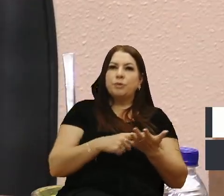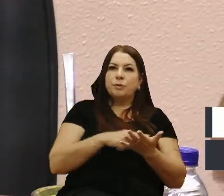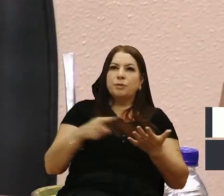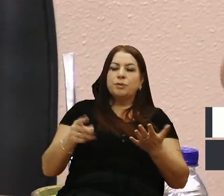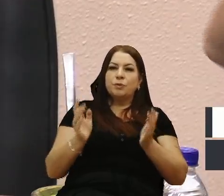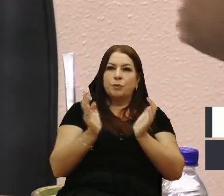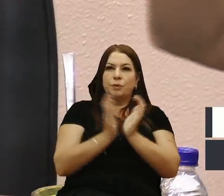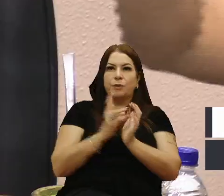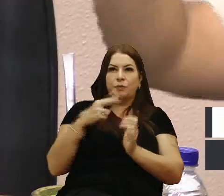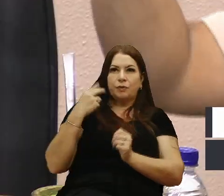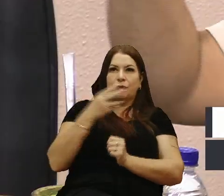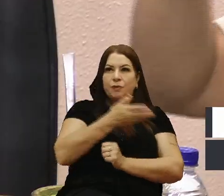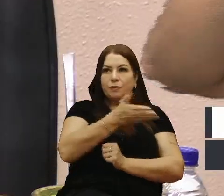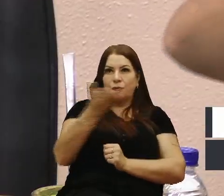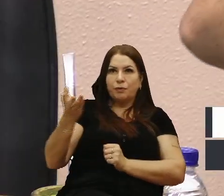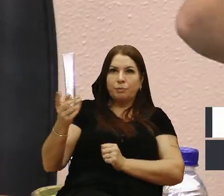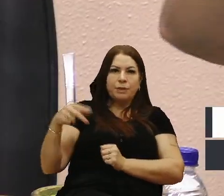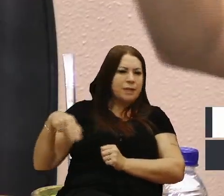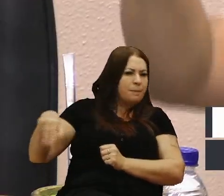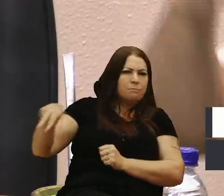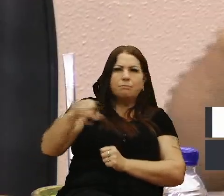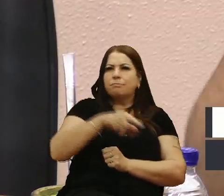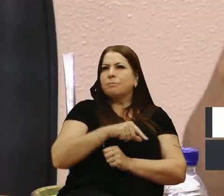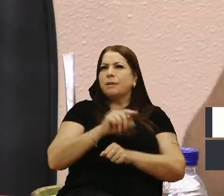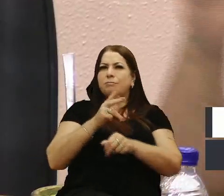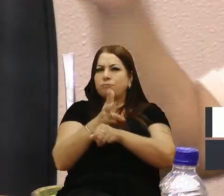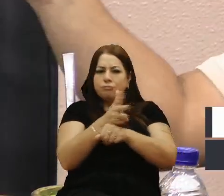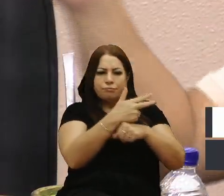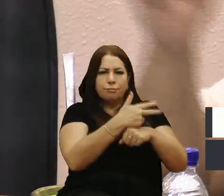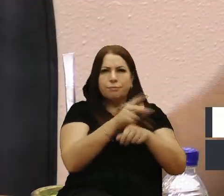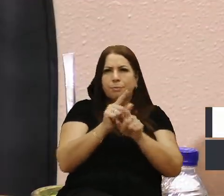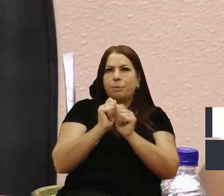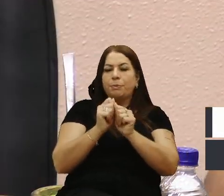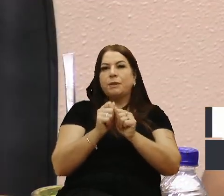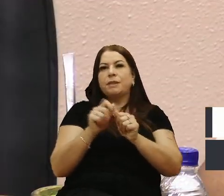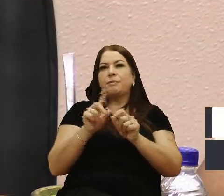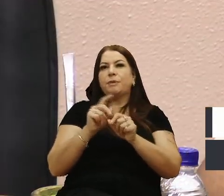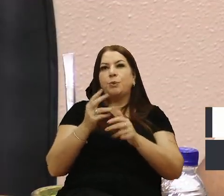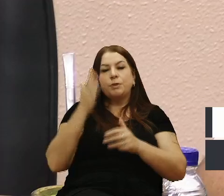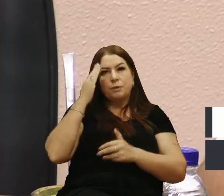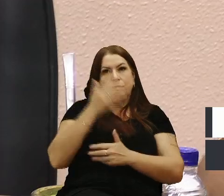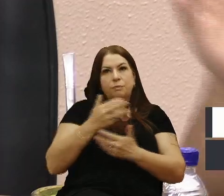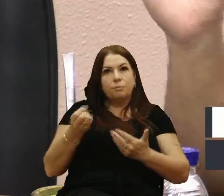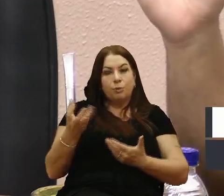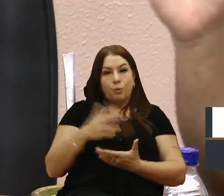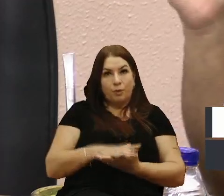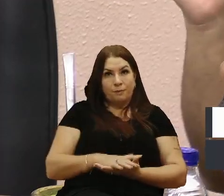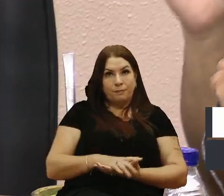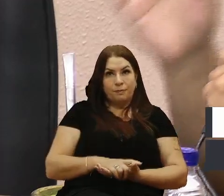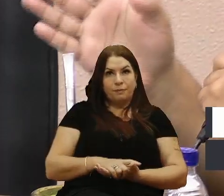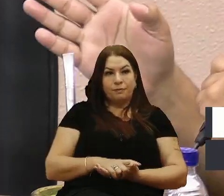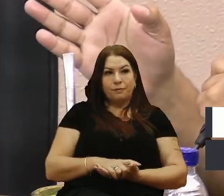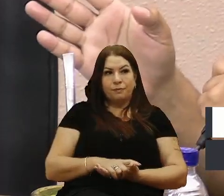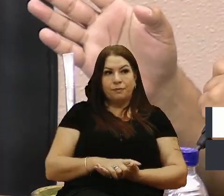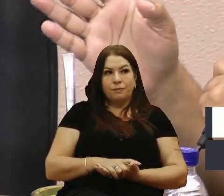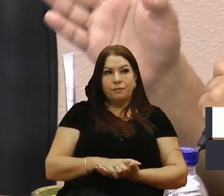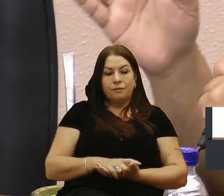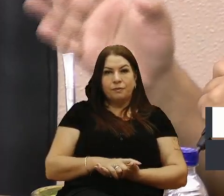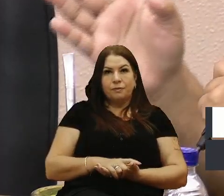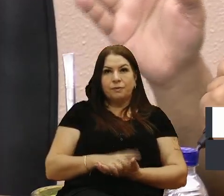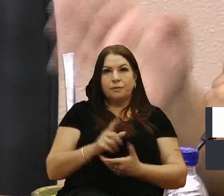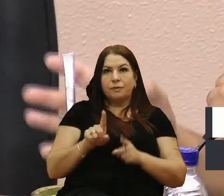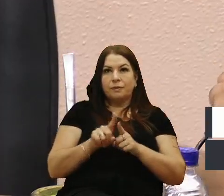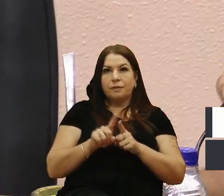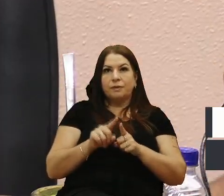colegas vereadores, vemos a turma correndo sempre, cobrindo. Então, parabéns. Eu sei que vem coisa Vem coisa boa por aí. Mas eu quero me